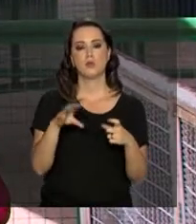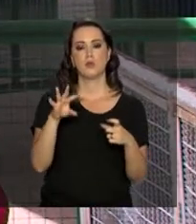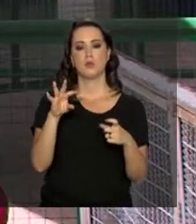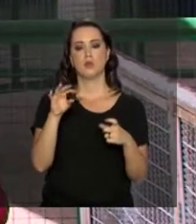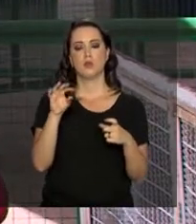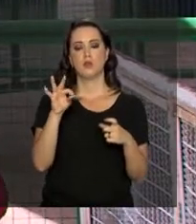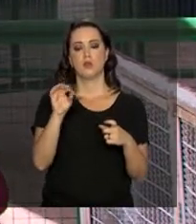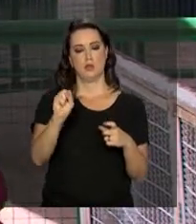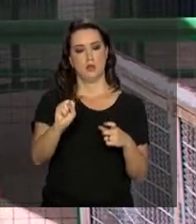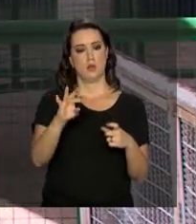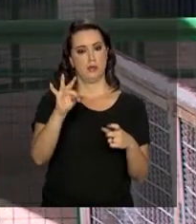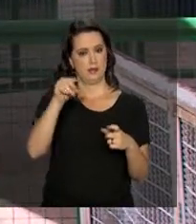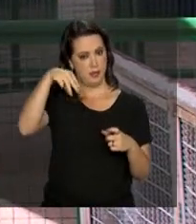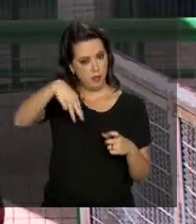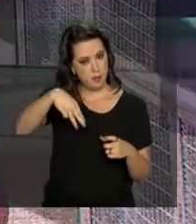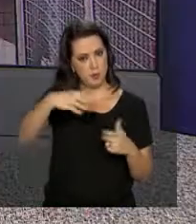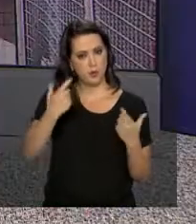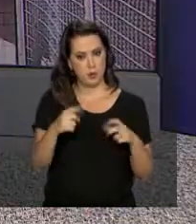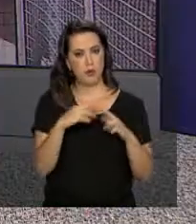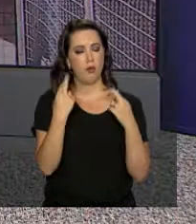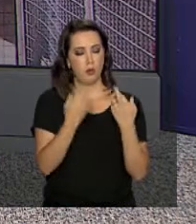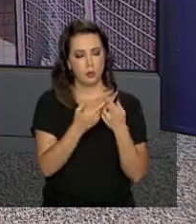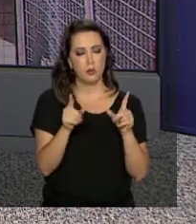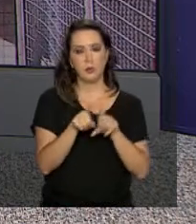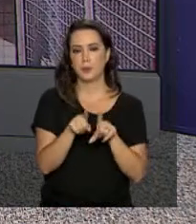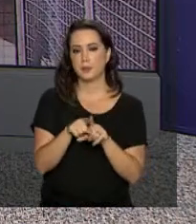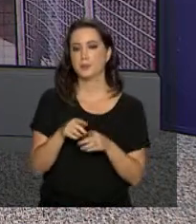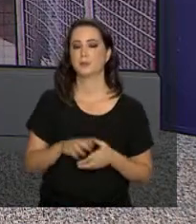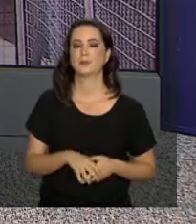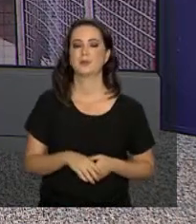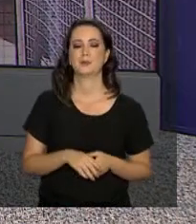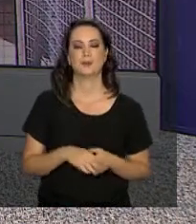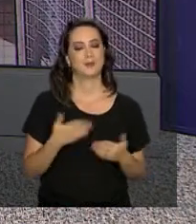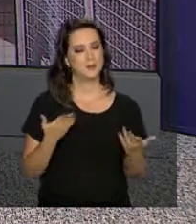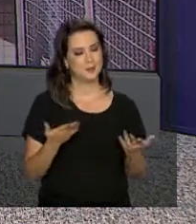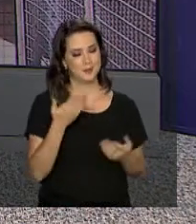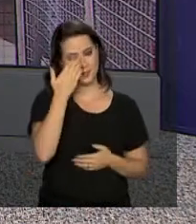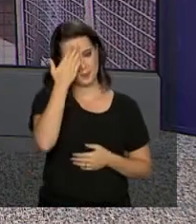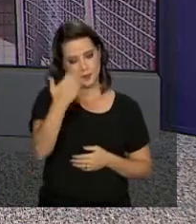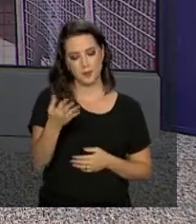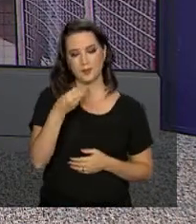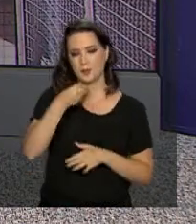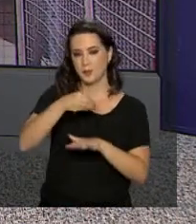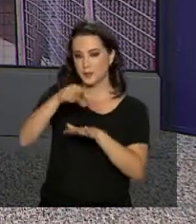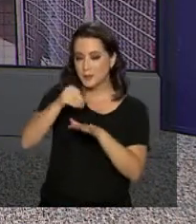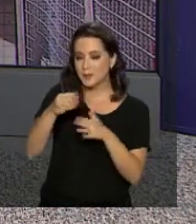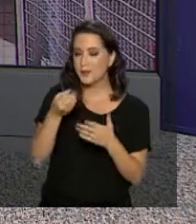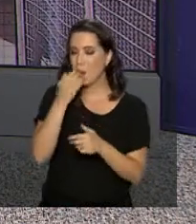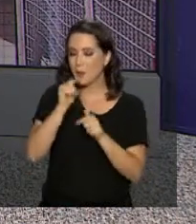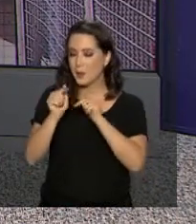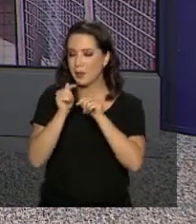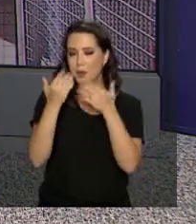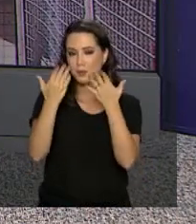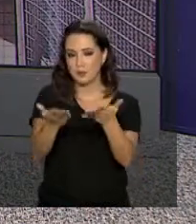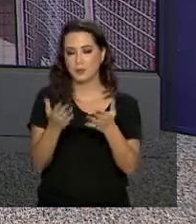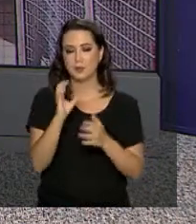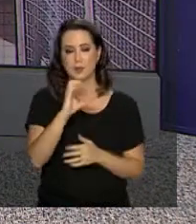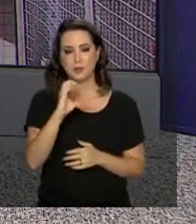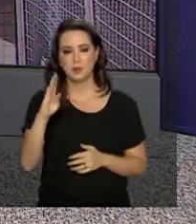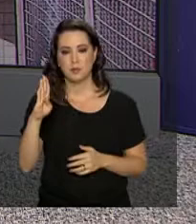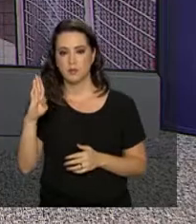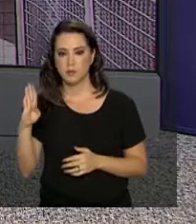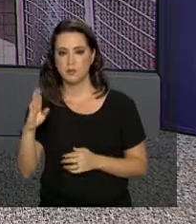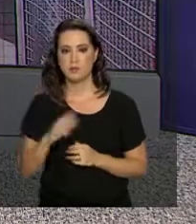Tribunal Militar. Volto com você no estúdio, Alessandra. Obrigada pelas informações, Gabriela. Um bom trabalho para você aí no Centro Cultural Banco